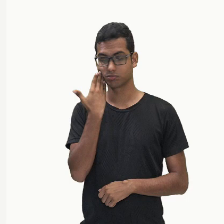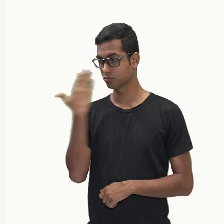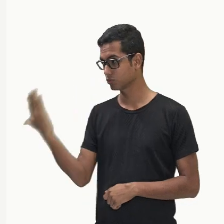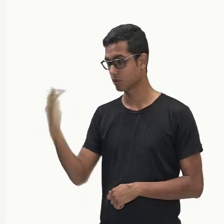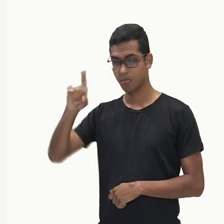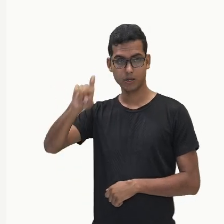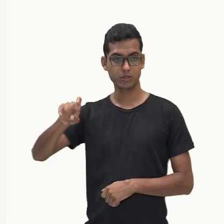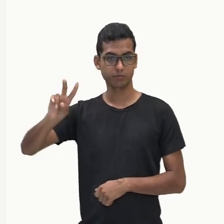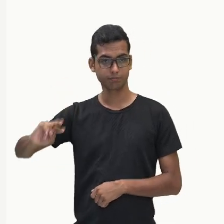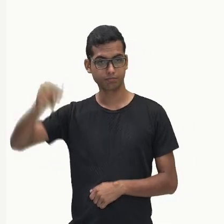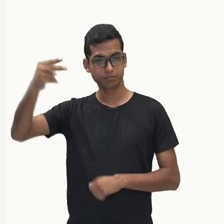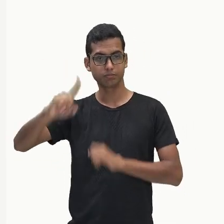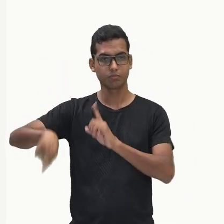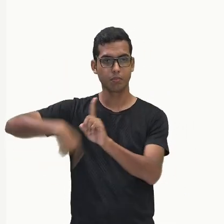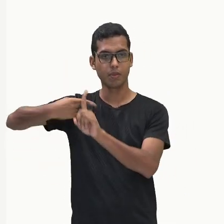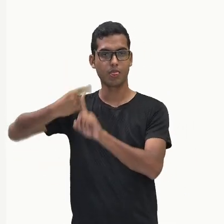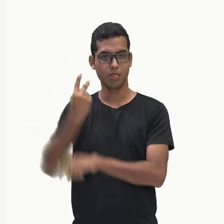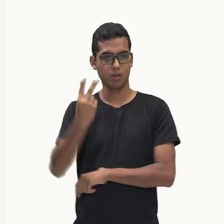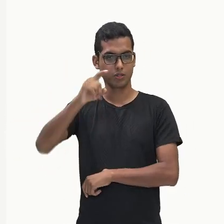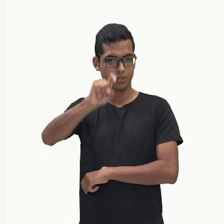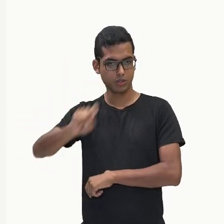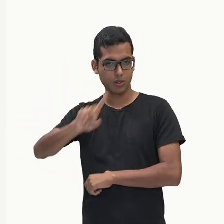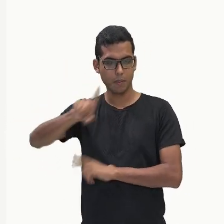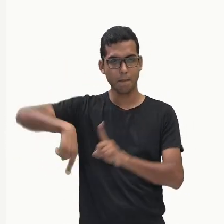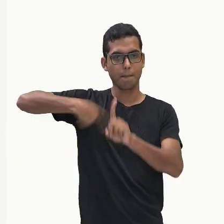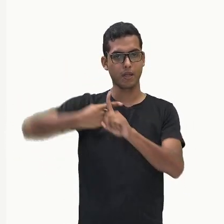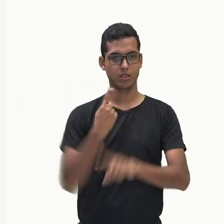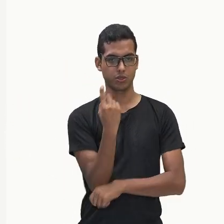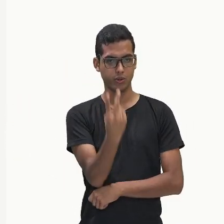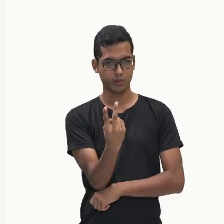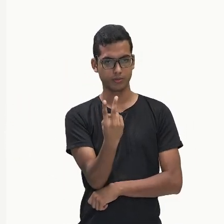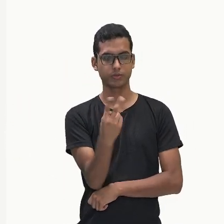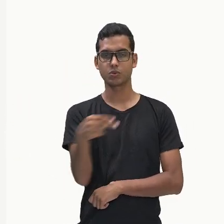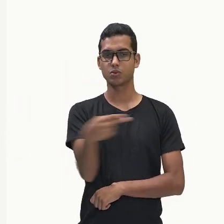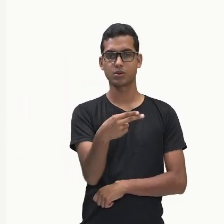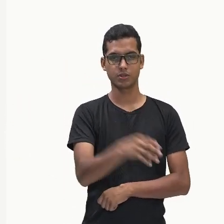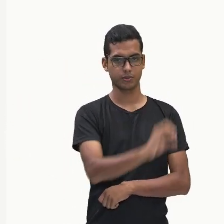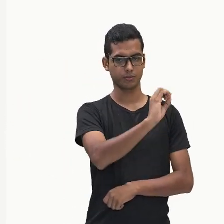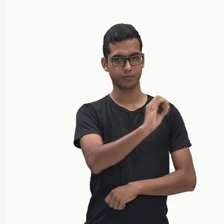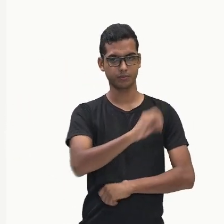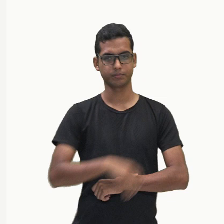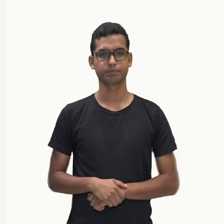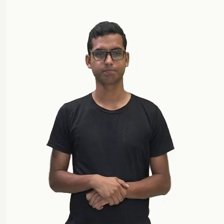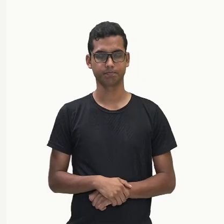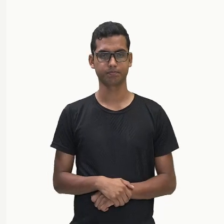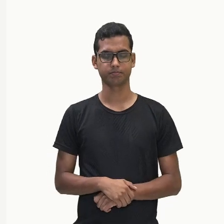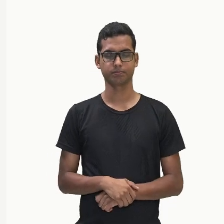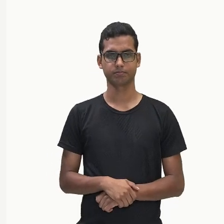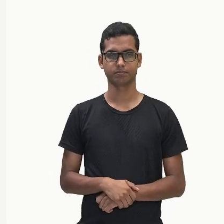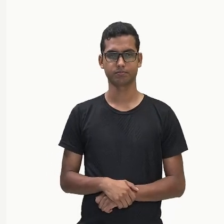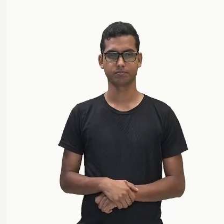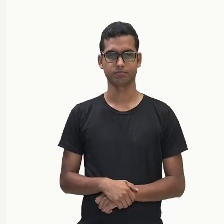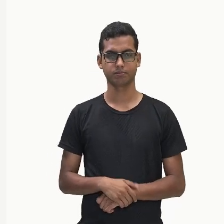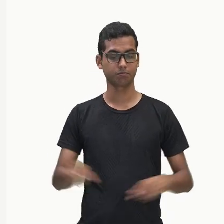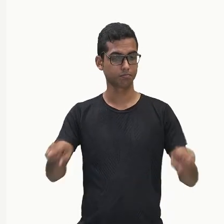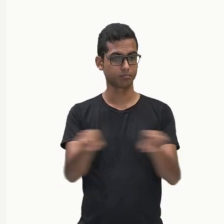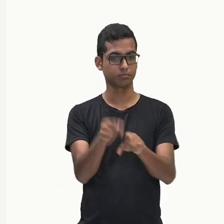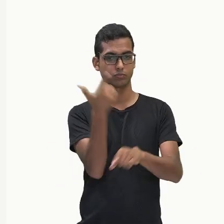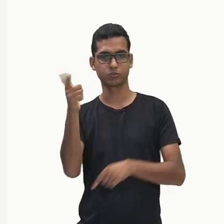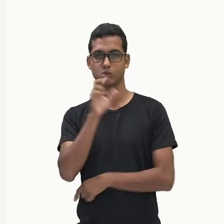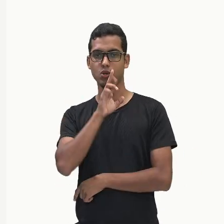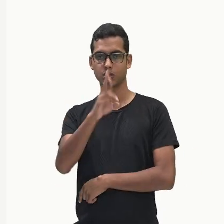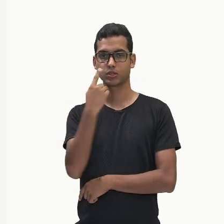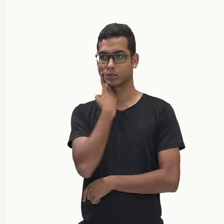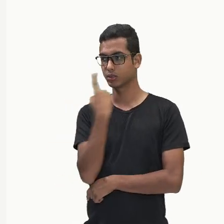mais 2x mais 2 igual a 0. E a outra solução vai sair